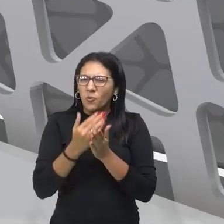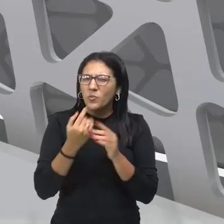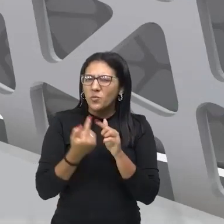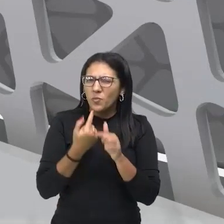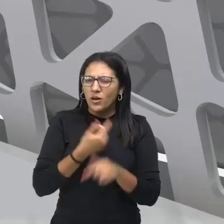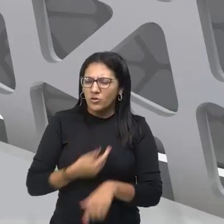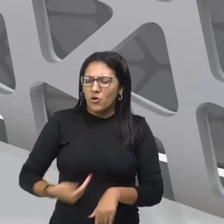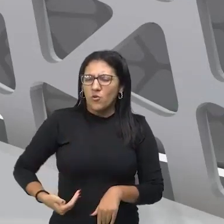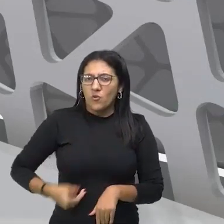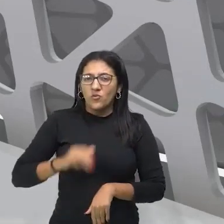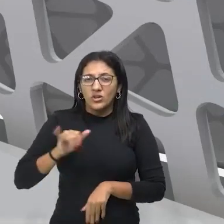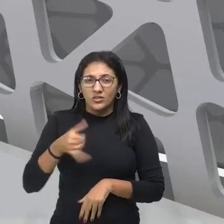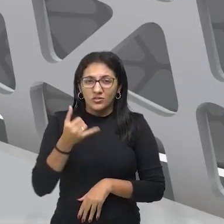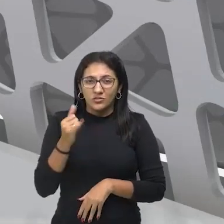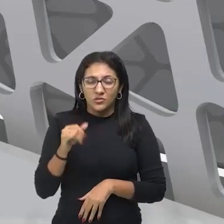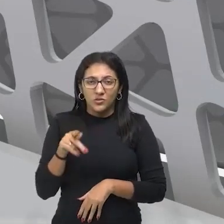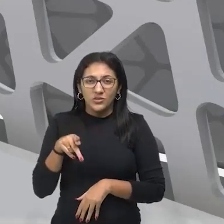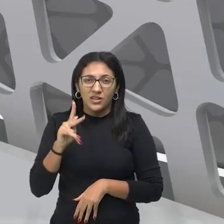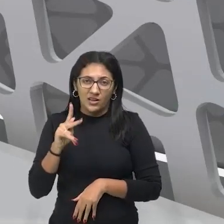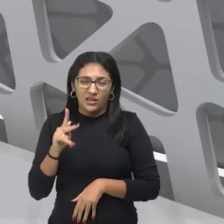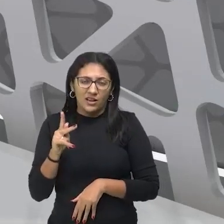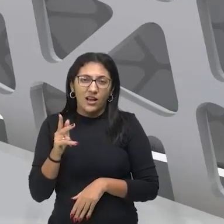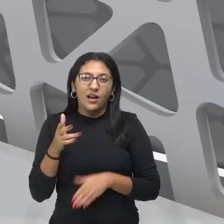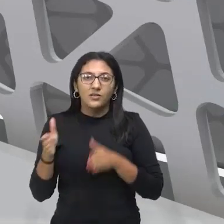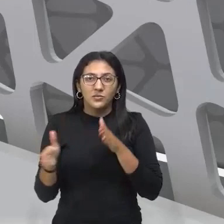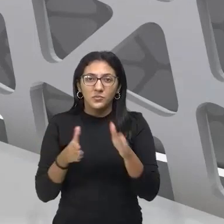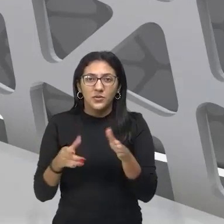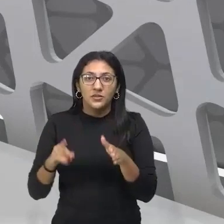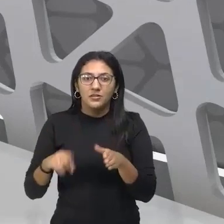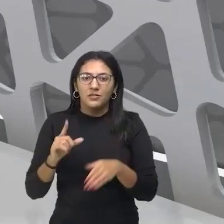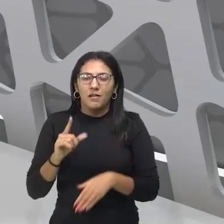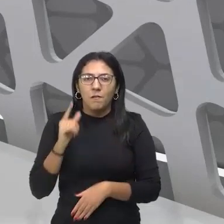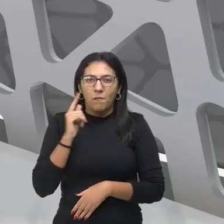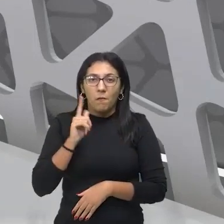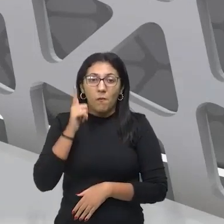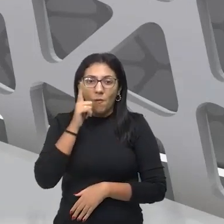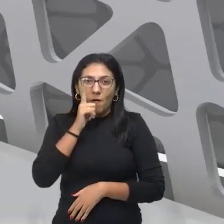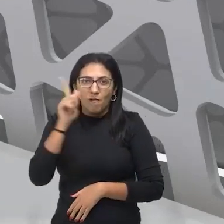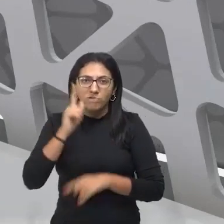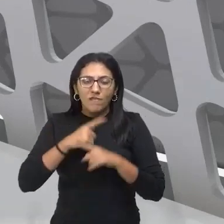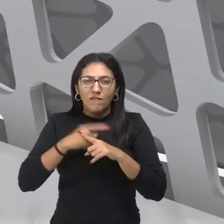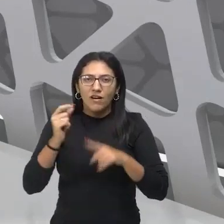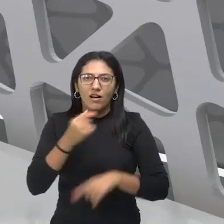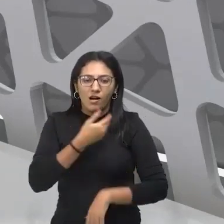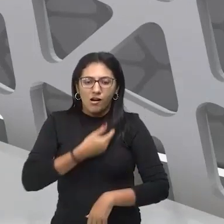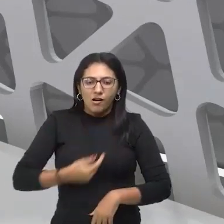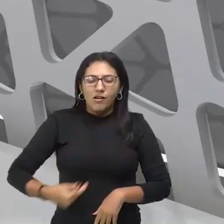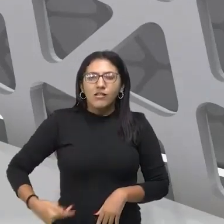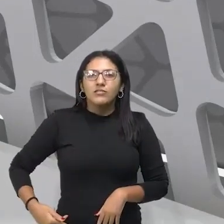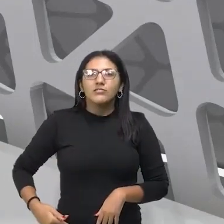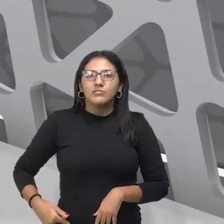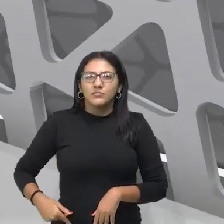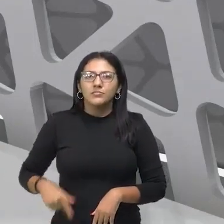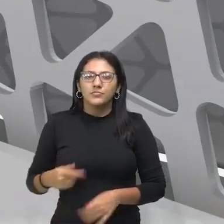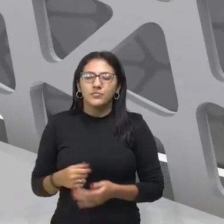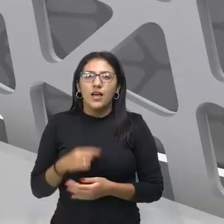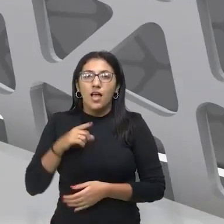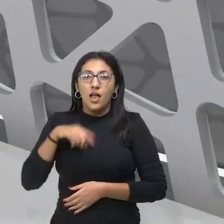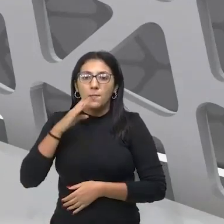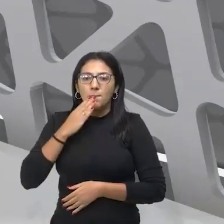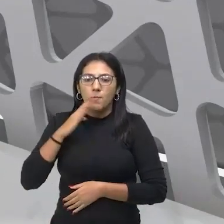né, no período em que ele é eleito presidente da República, ele é eleito com a seguinte